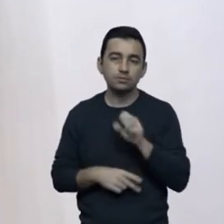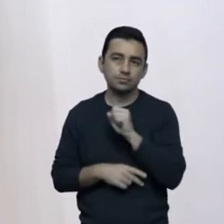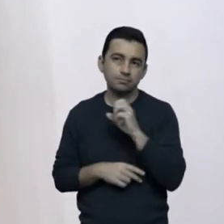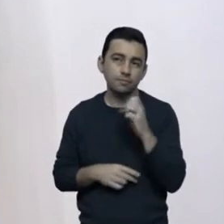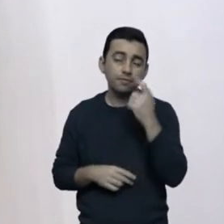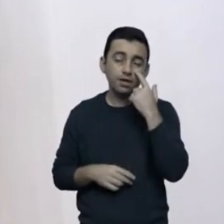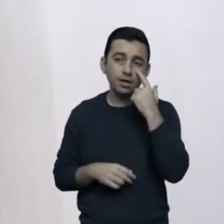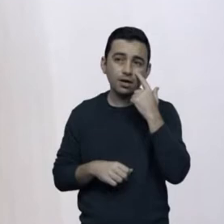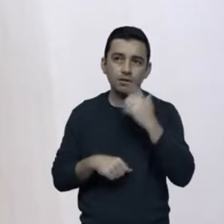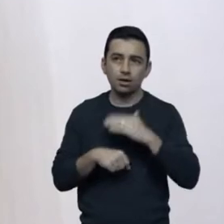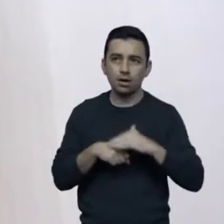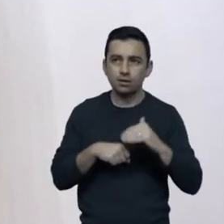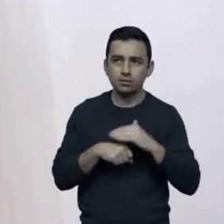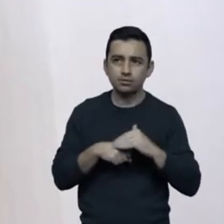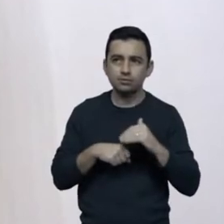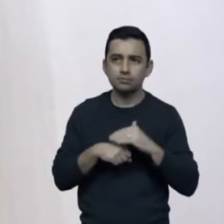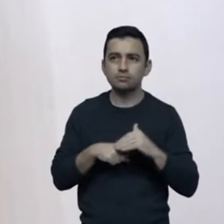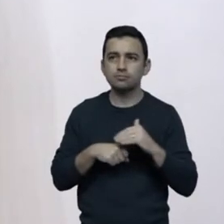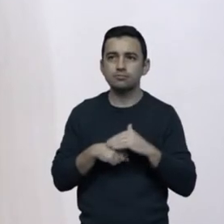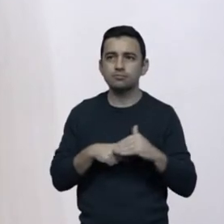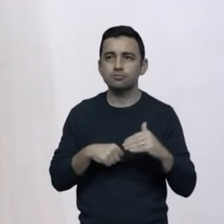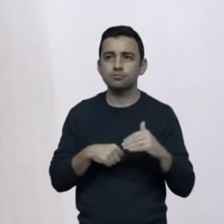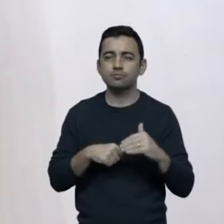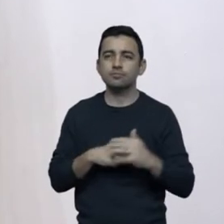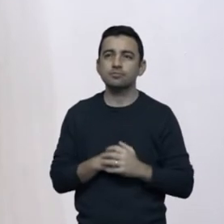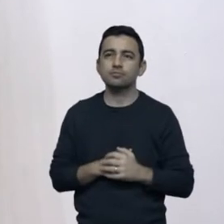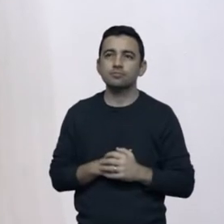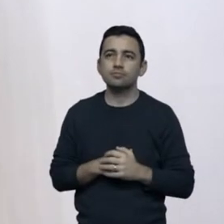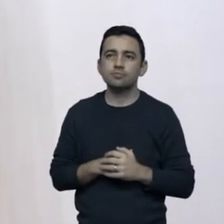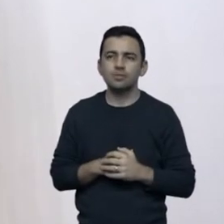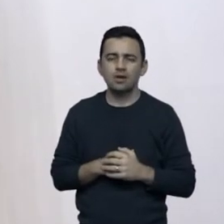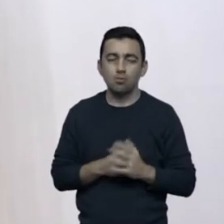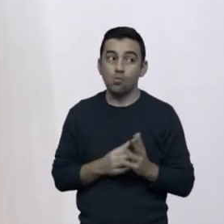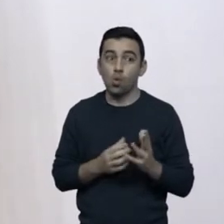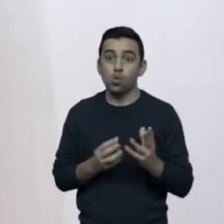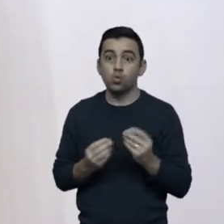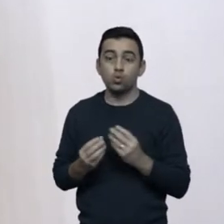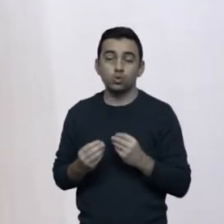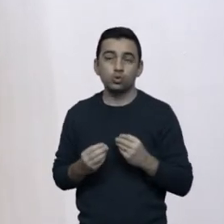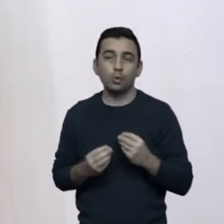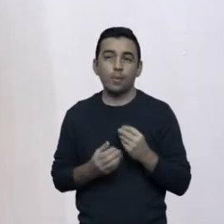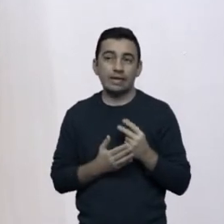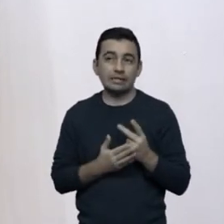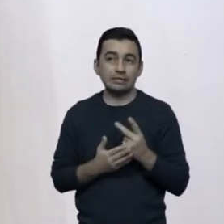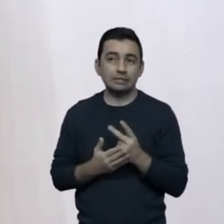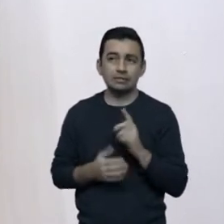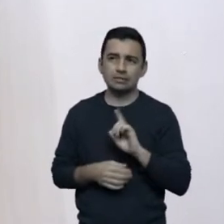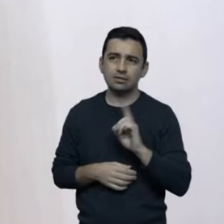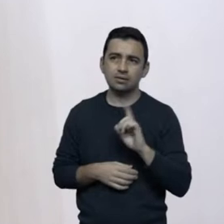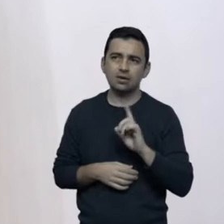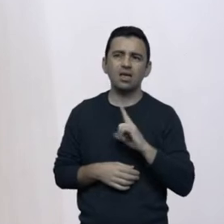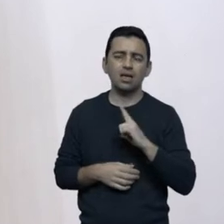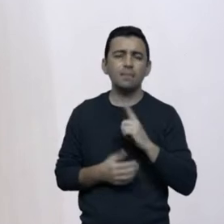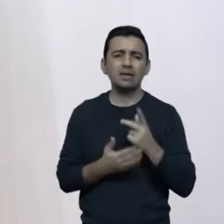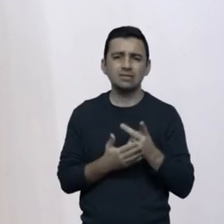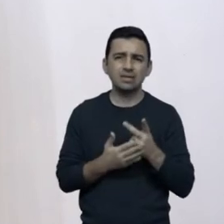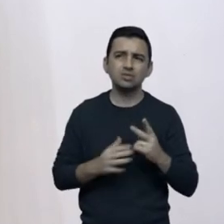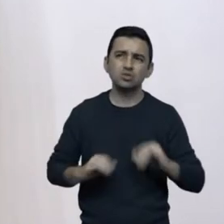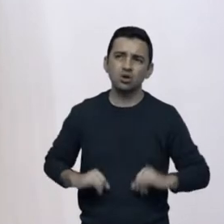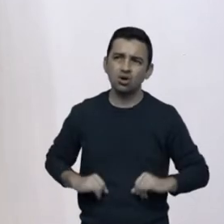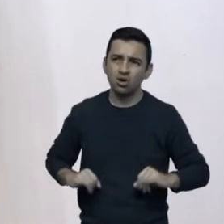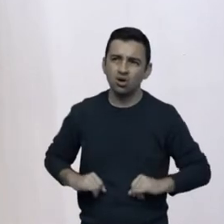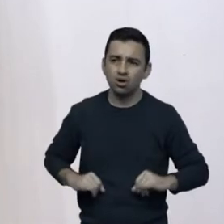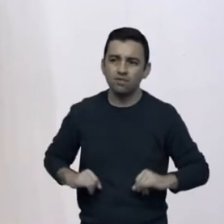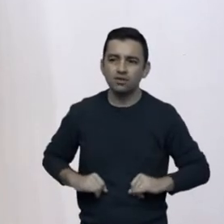carinho esses pacientes. Não são muitos pacientes, mas são pacientes que estão aí, estão sofrendo, e eles merecem